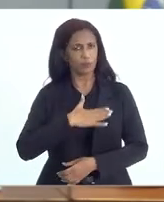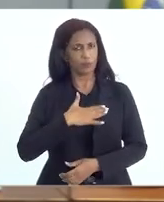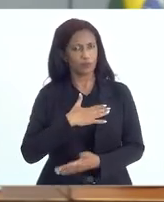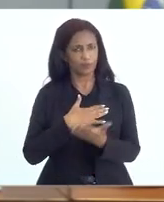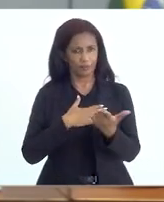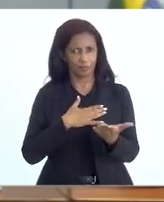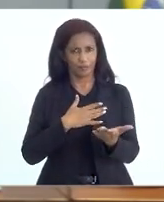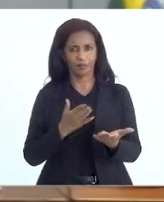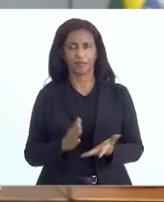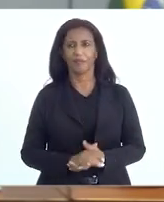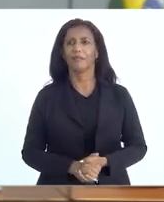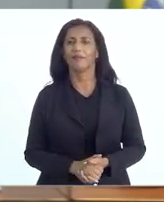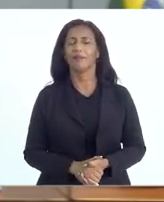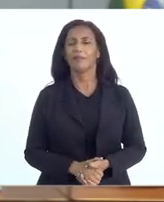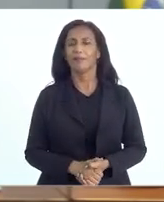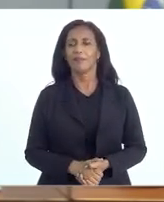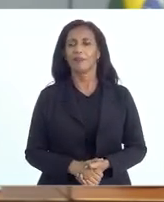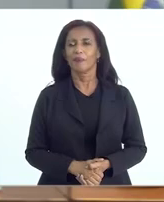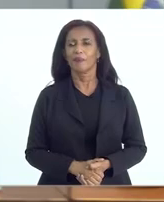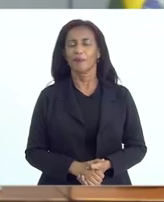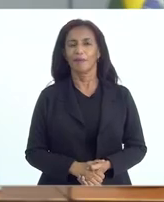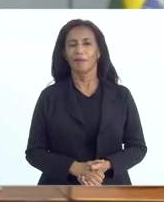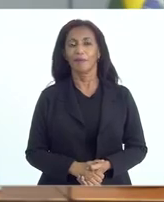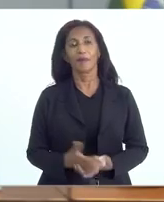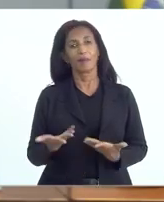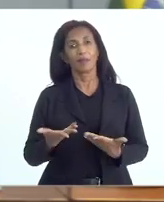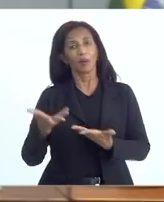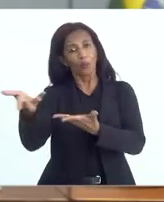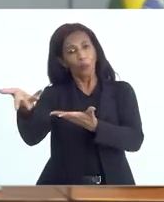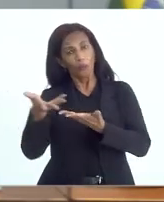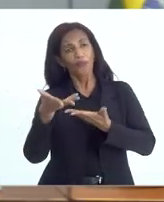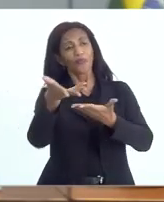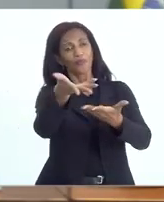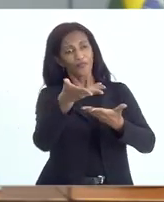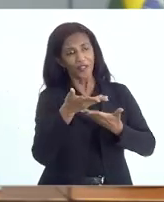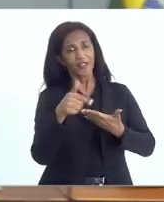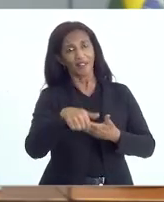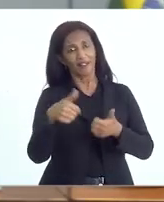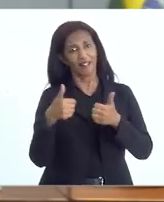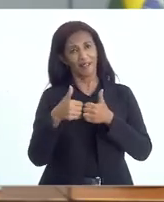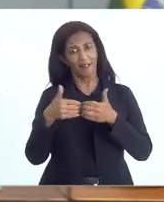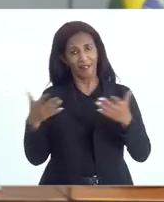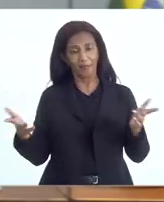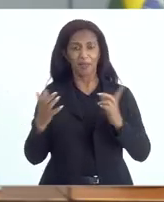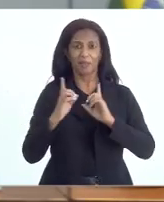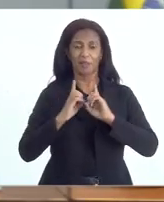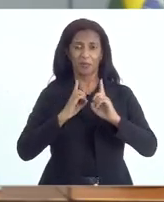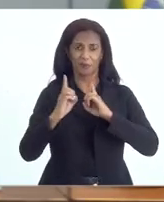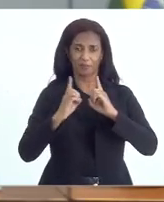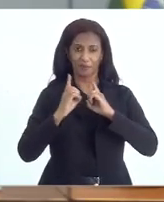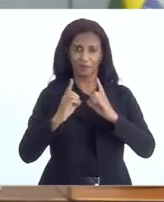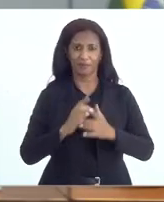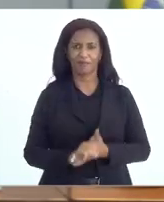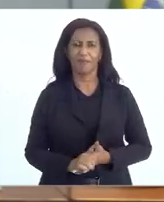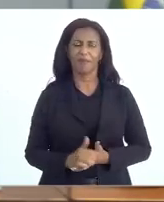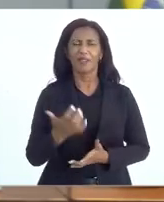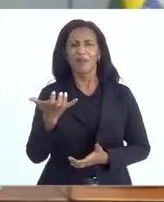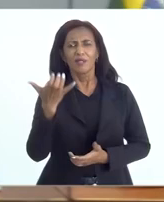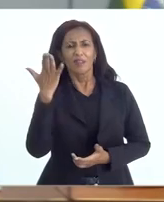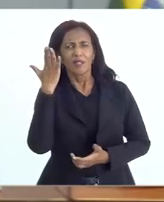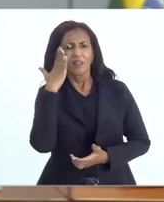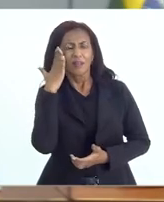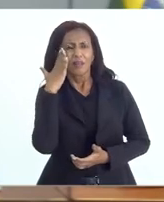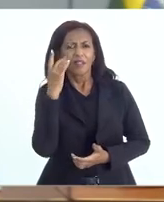gostaria que o senhor se convocasse aqui abre-se para um debate que eu quero